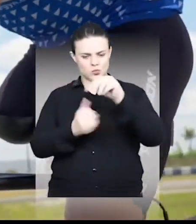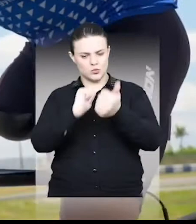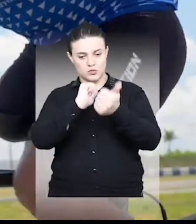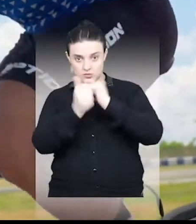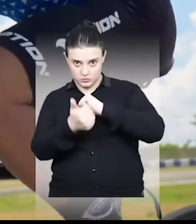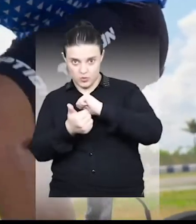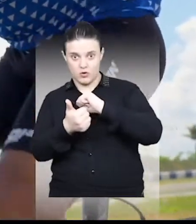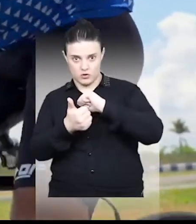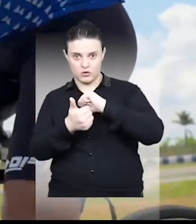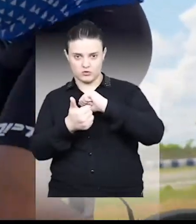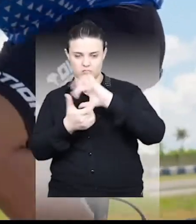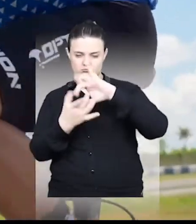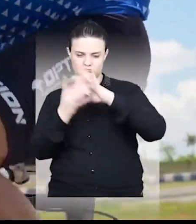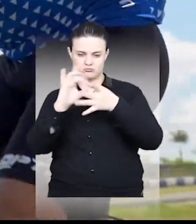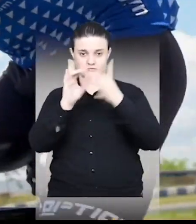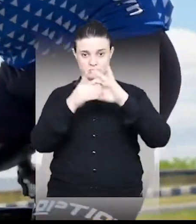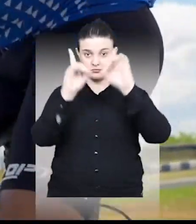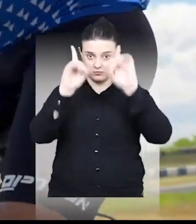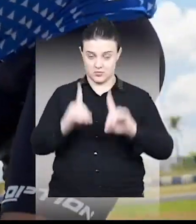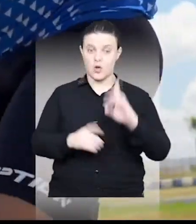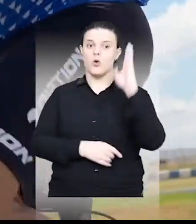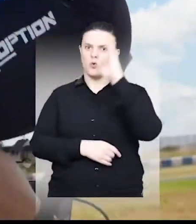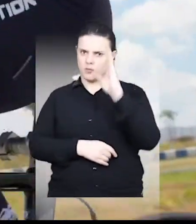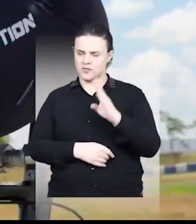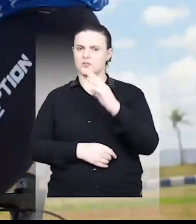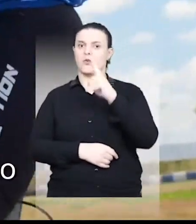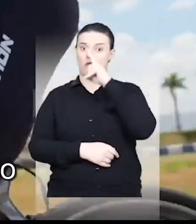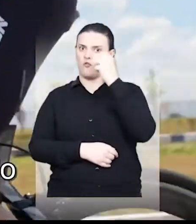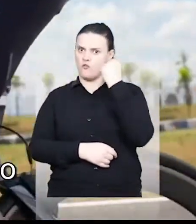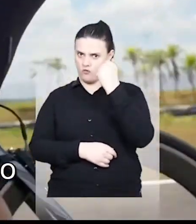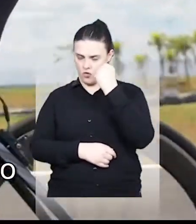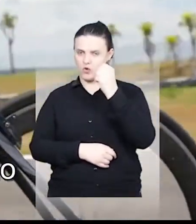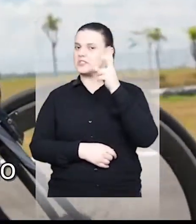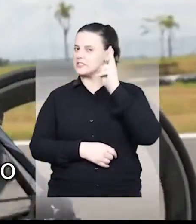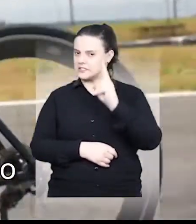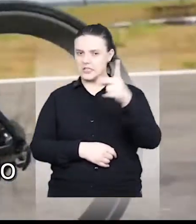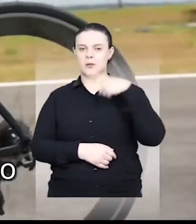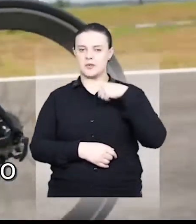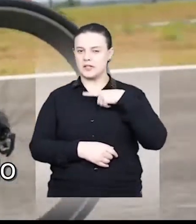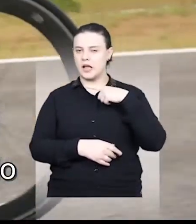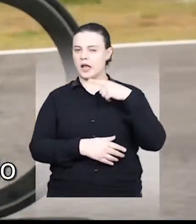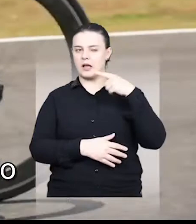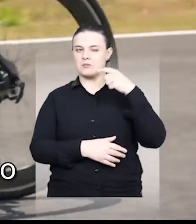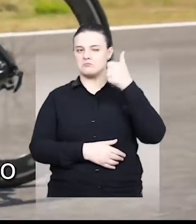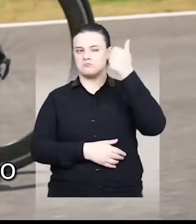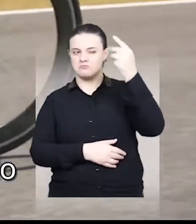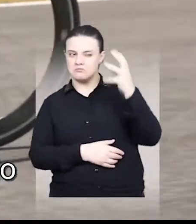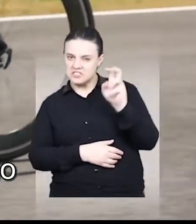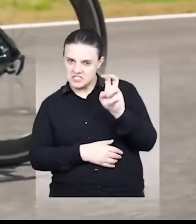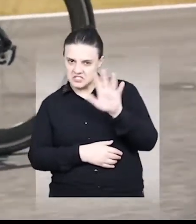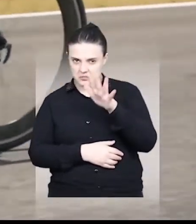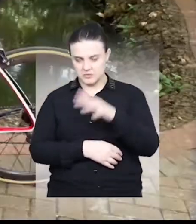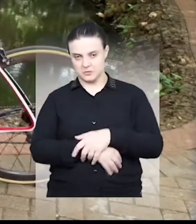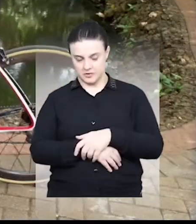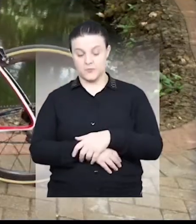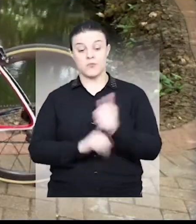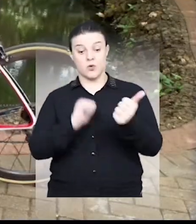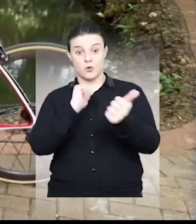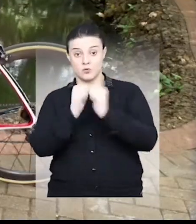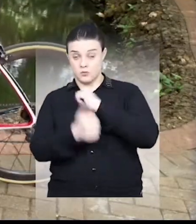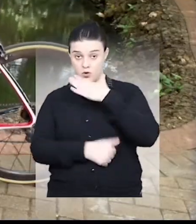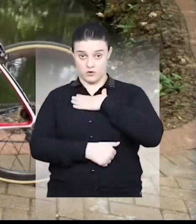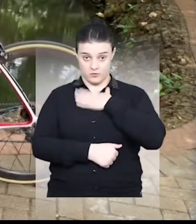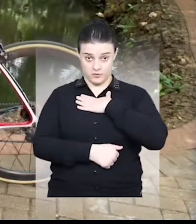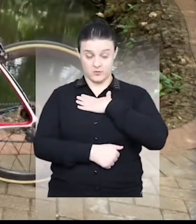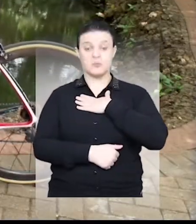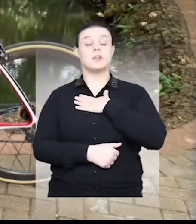Nos esportes paralímpicos, o Brasil é uma grande potência, nas Olimpíadas sempre terminando aí entre os 5 melhores do mundo. Então o esporte